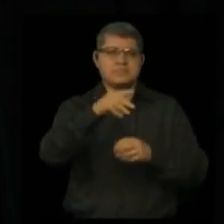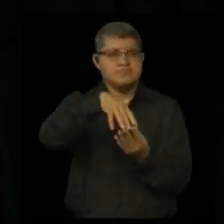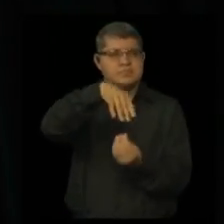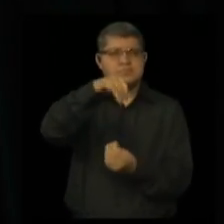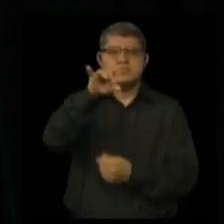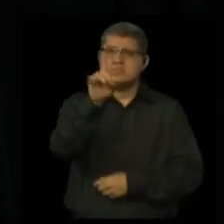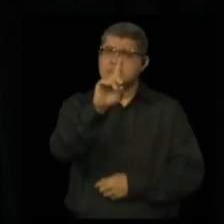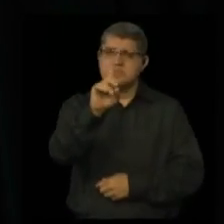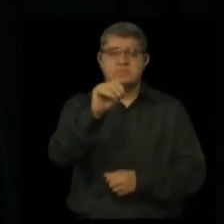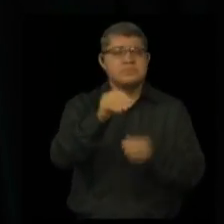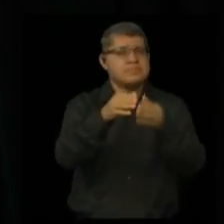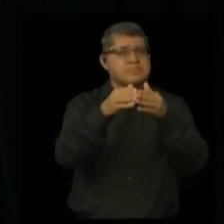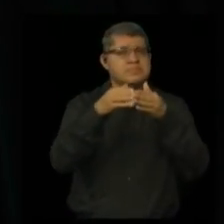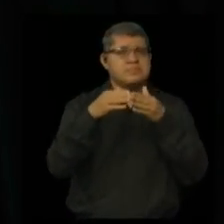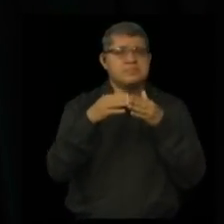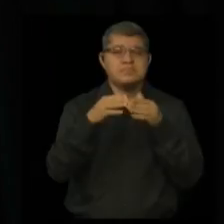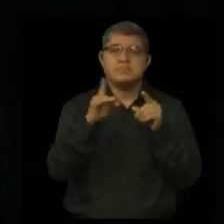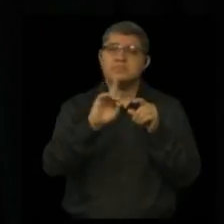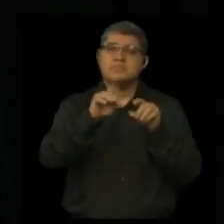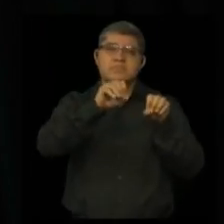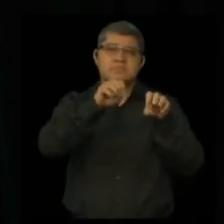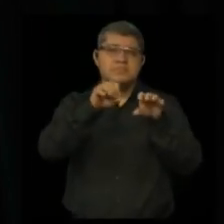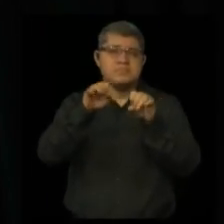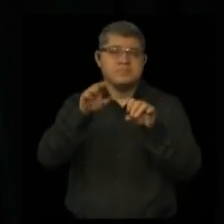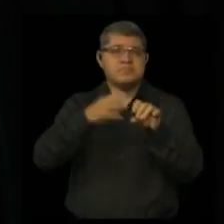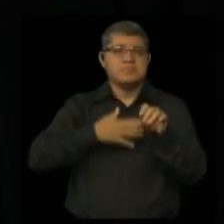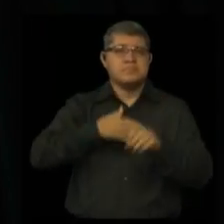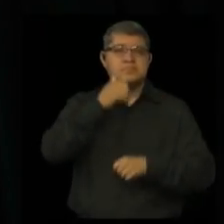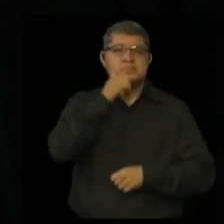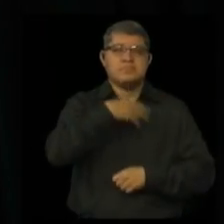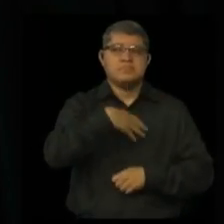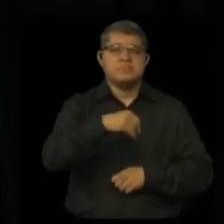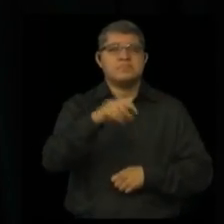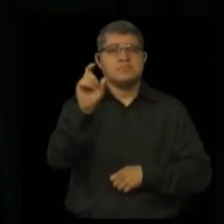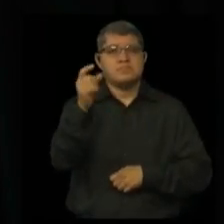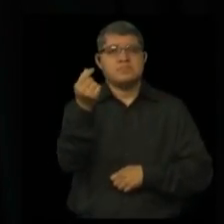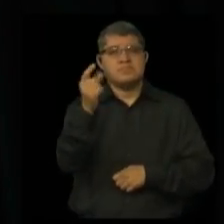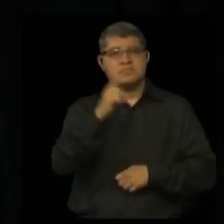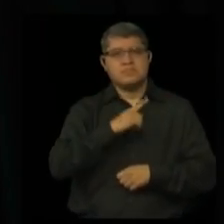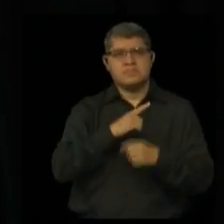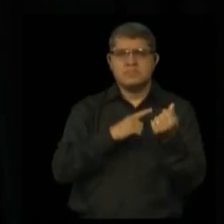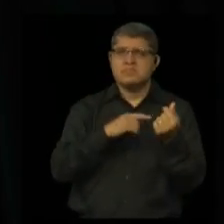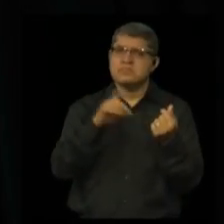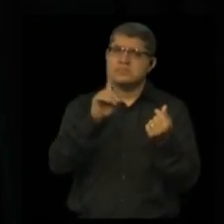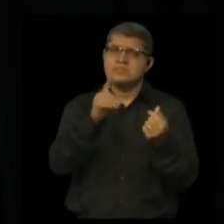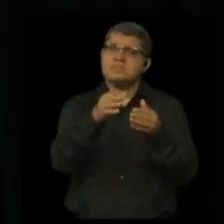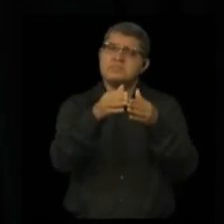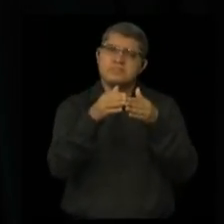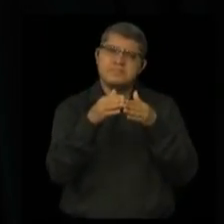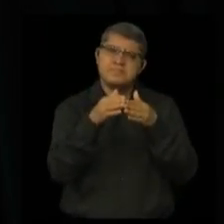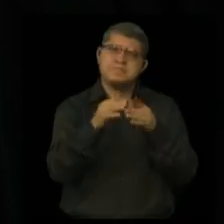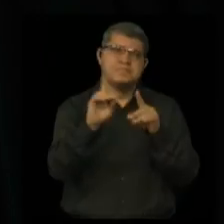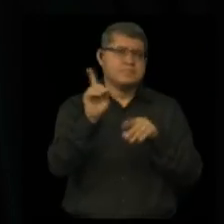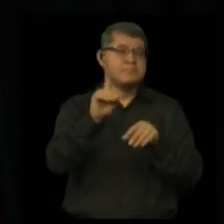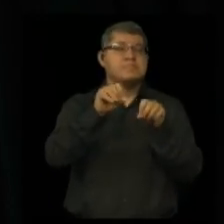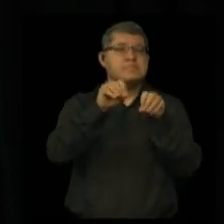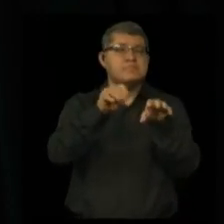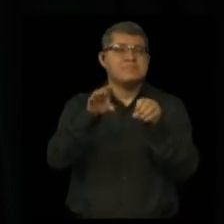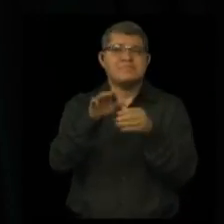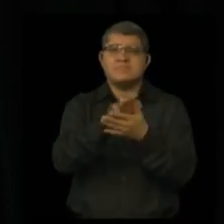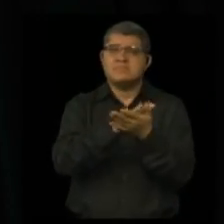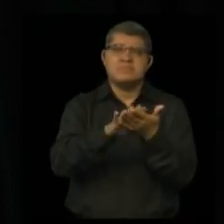alma. Por favor, não ensinem a minha filha o vale quanto se tem. Por favor, não